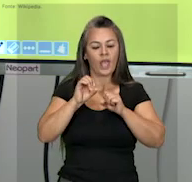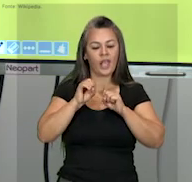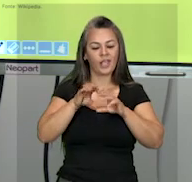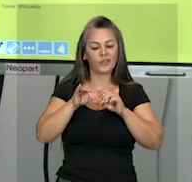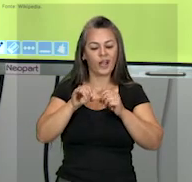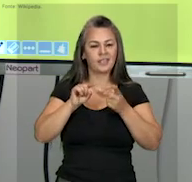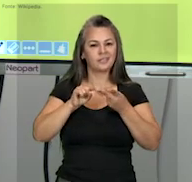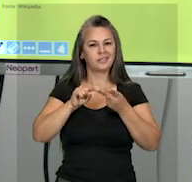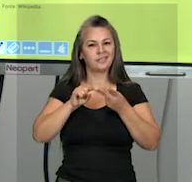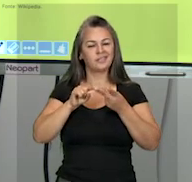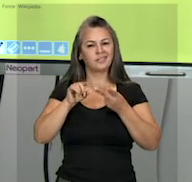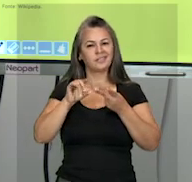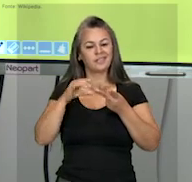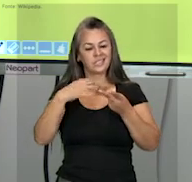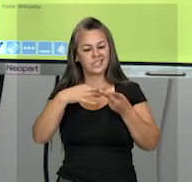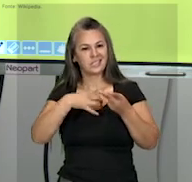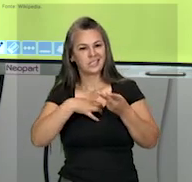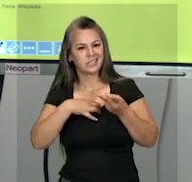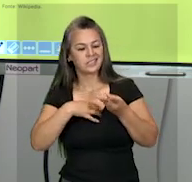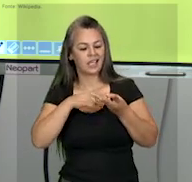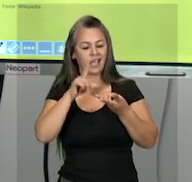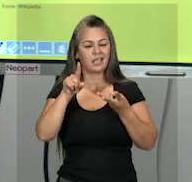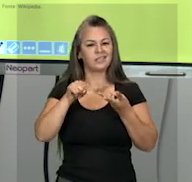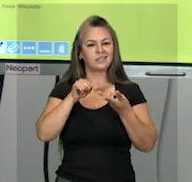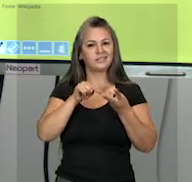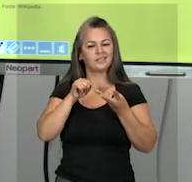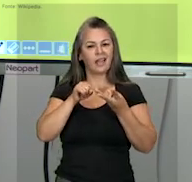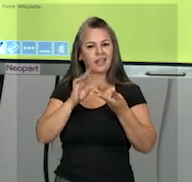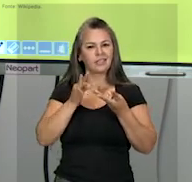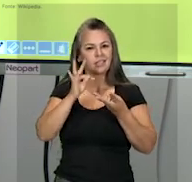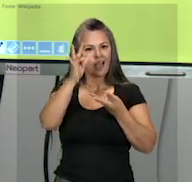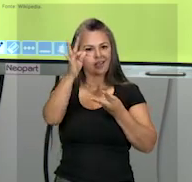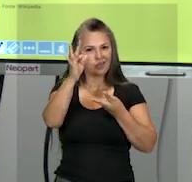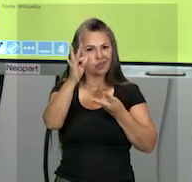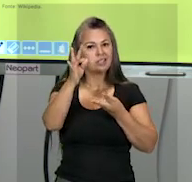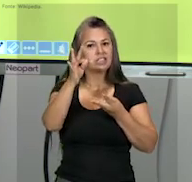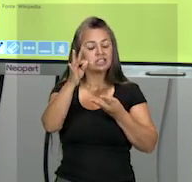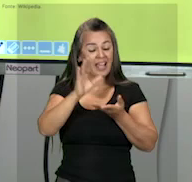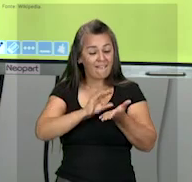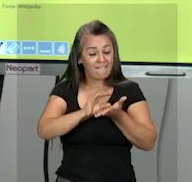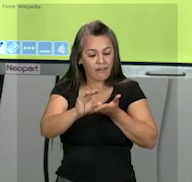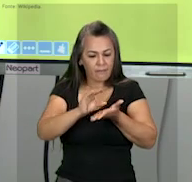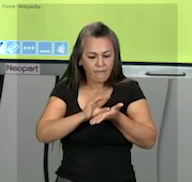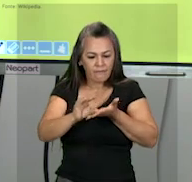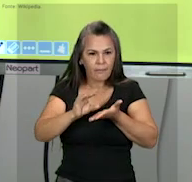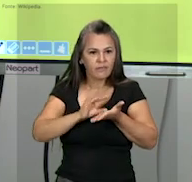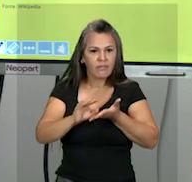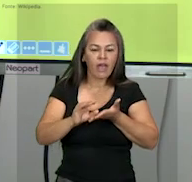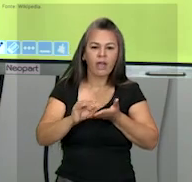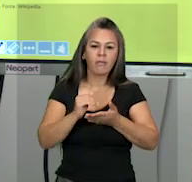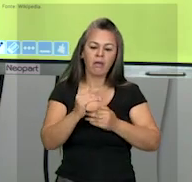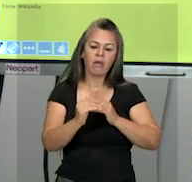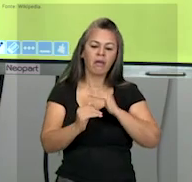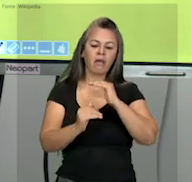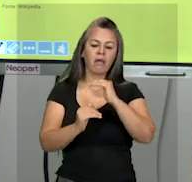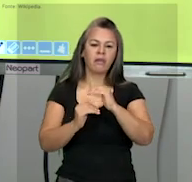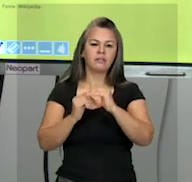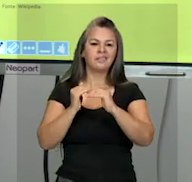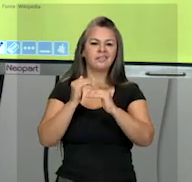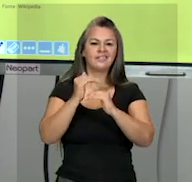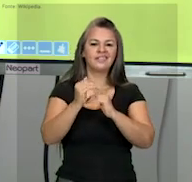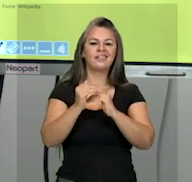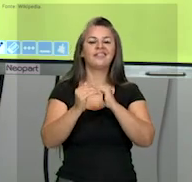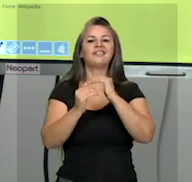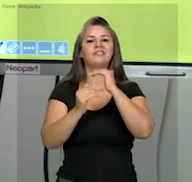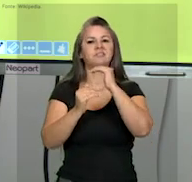ciência e tecnologia. Então, junto com essa melhoria econômica dos tigres asiáticos, eles puxavam